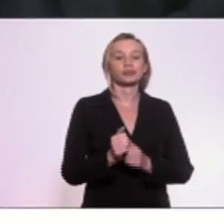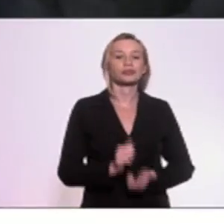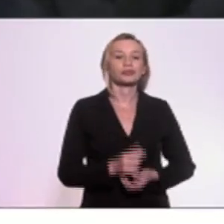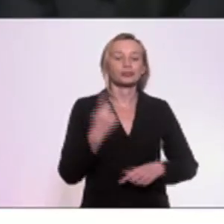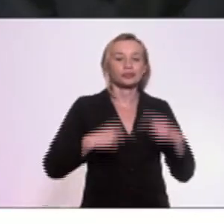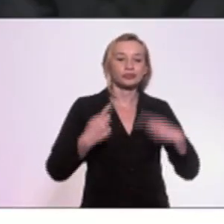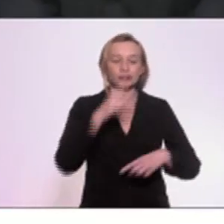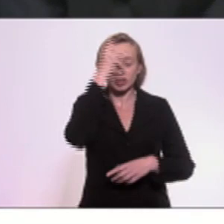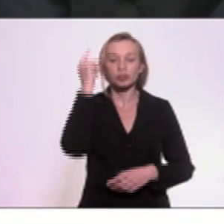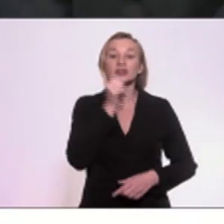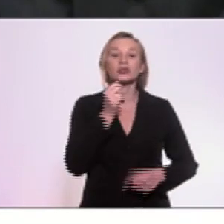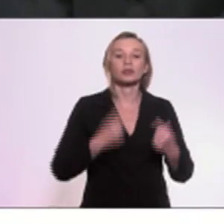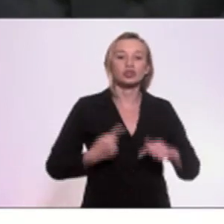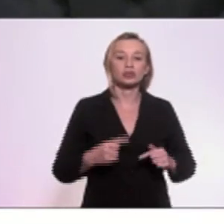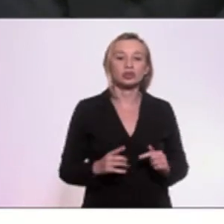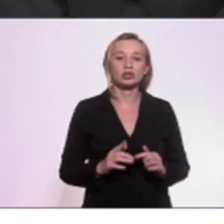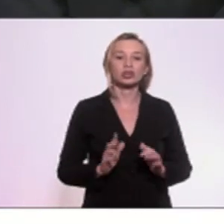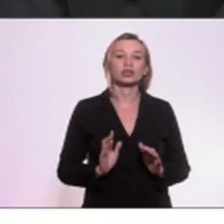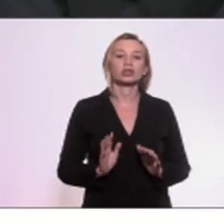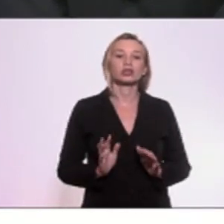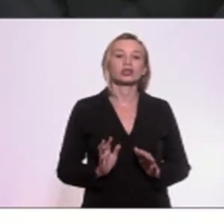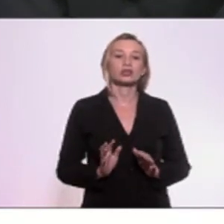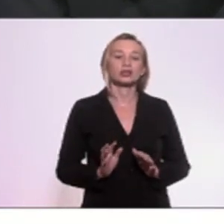em discussão, não havendo que queira discutir,